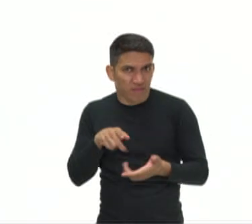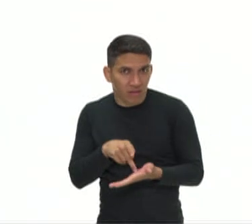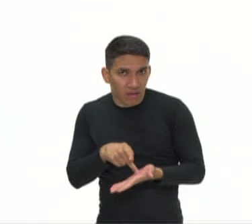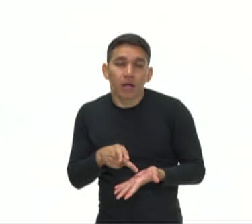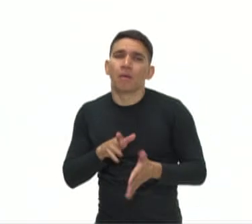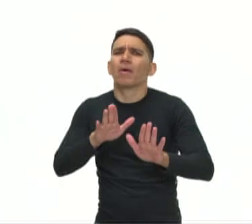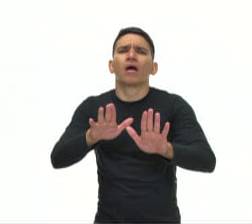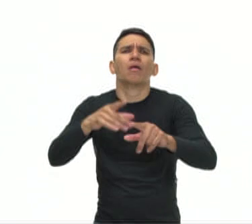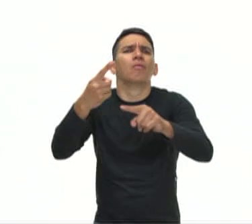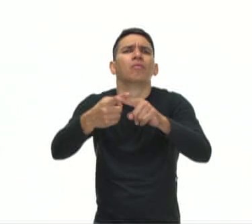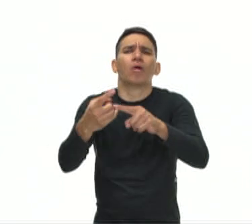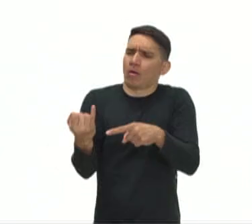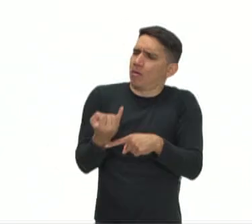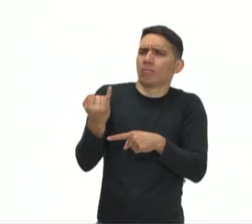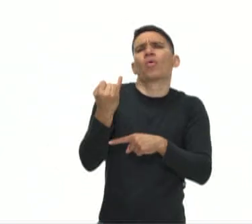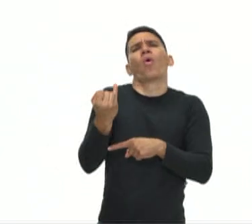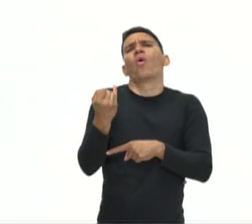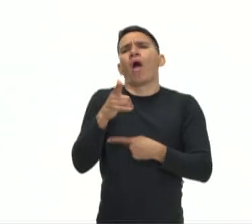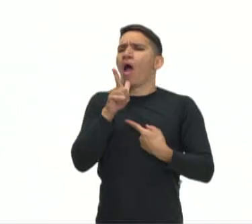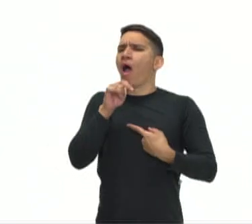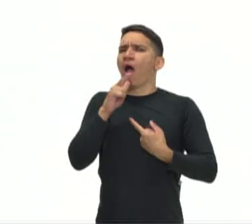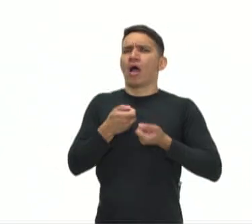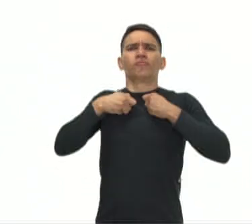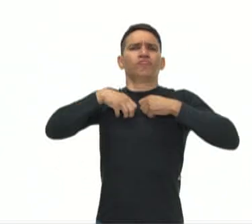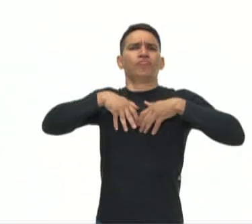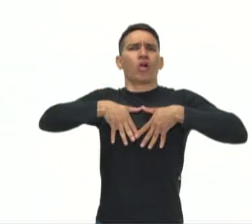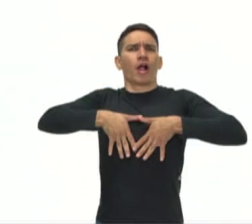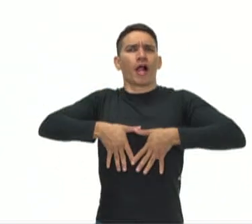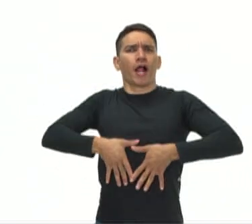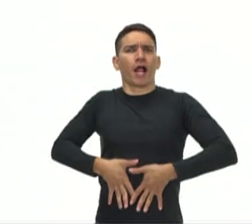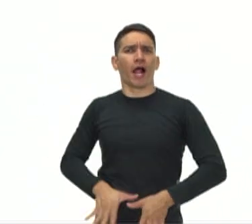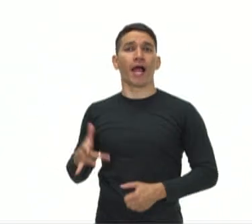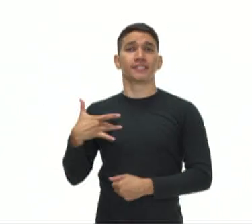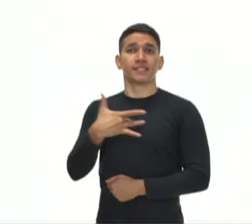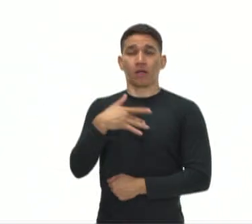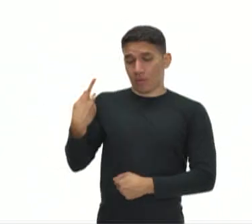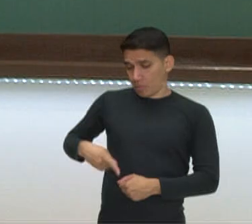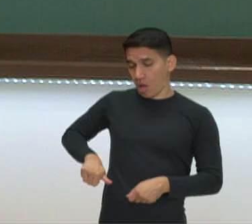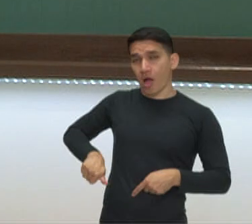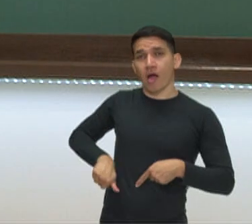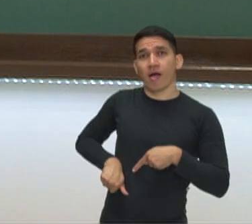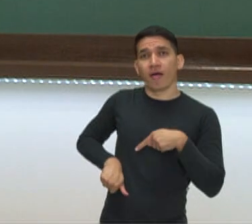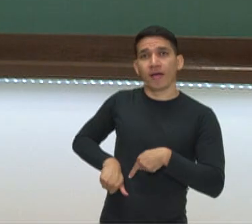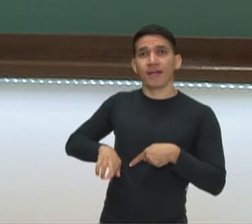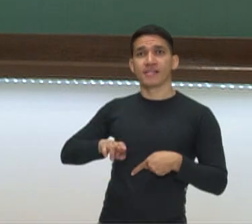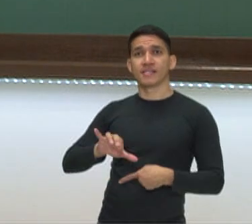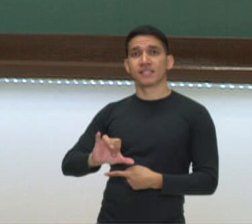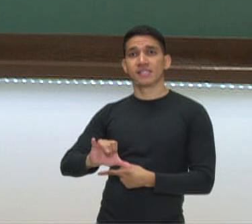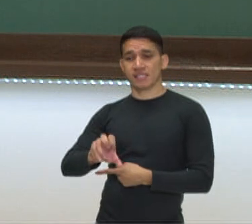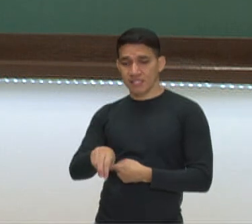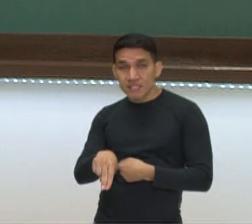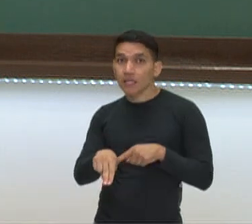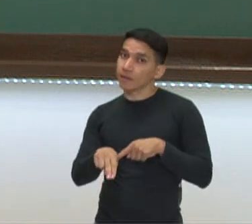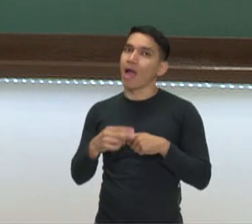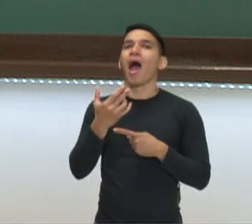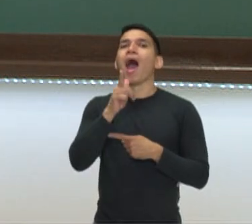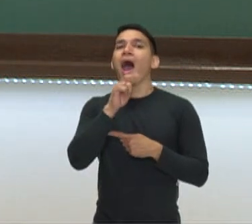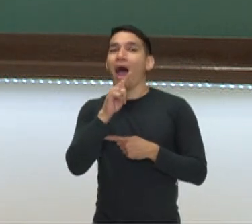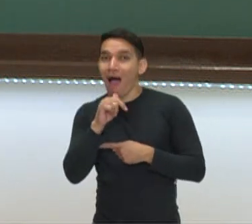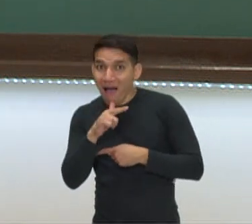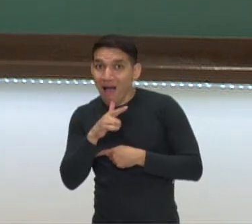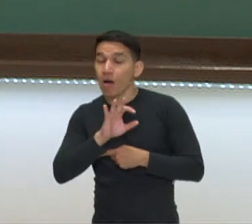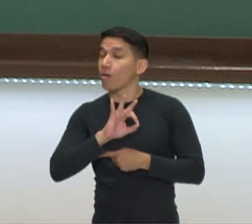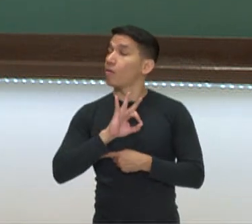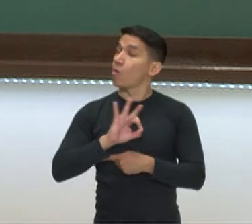a importância da água para a saúde dos nossos rins? A água é essencial para o bom funcionamento